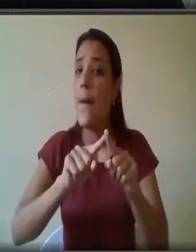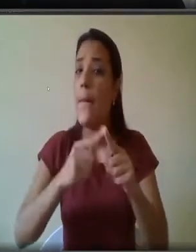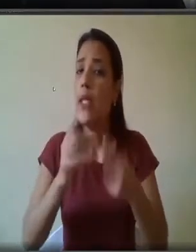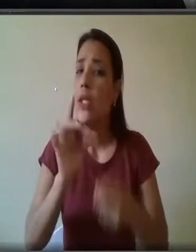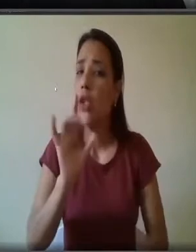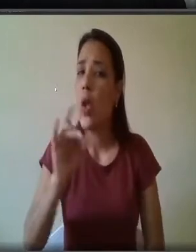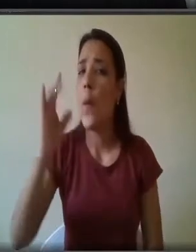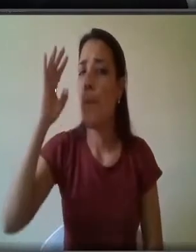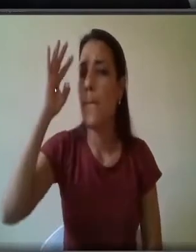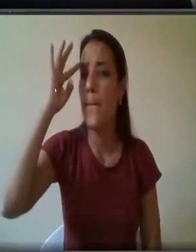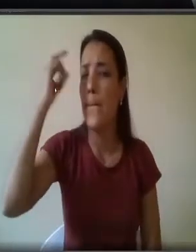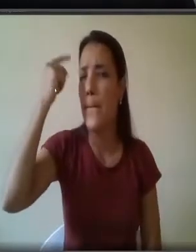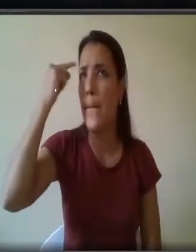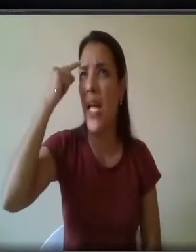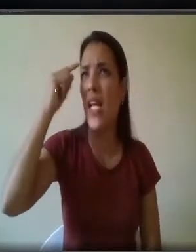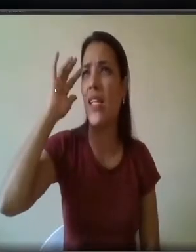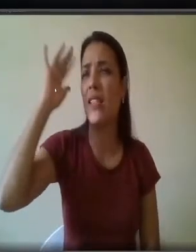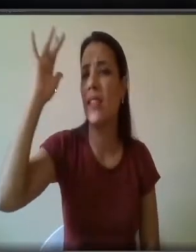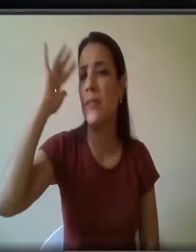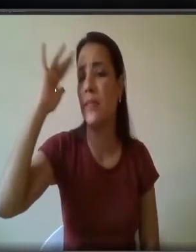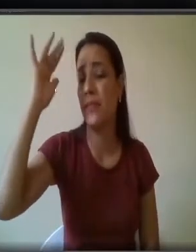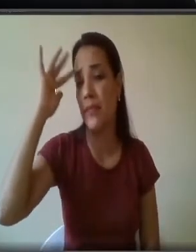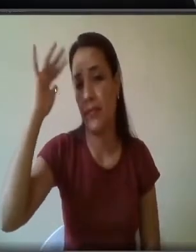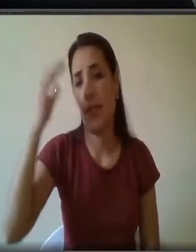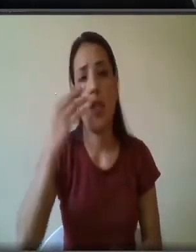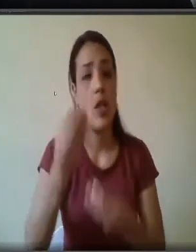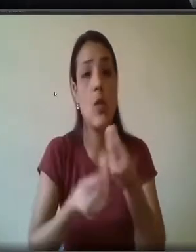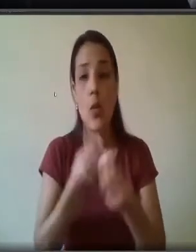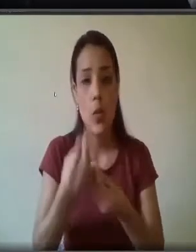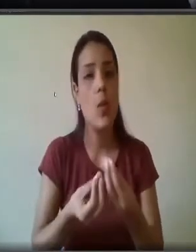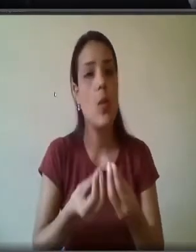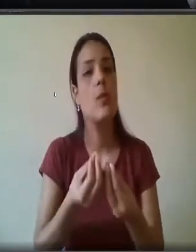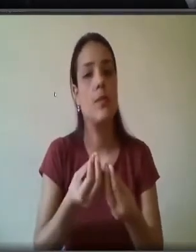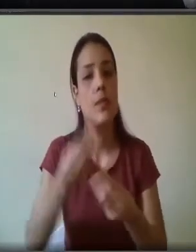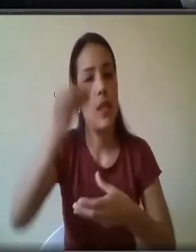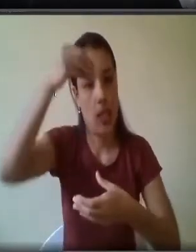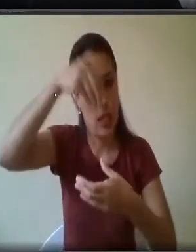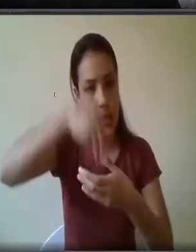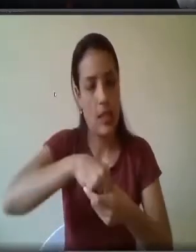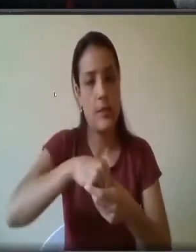de crosta, manto e núcleo. Tá? O Enem,